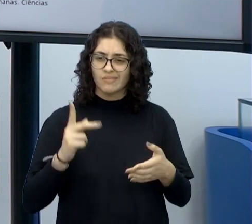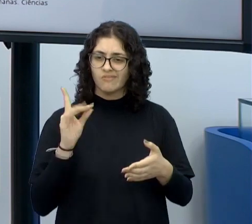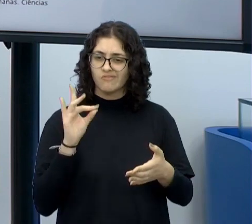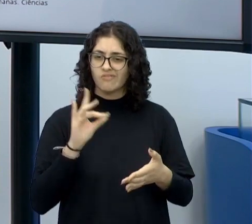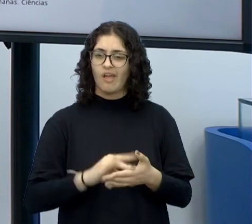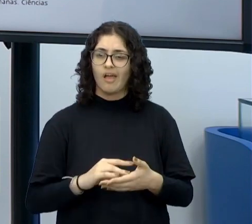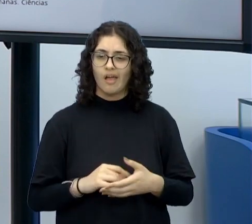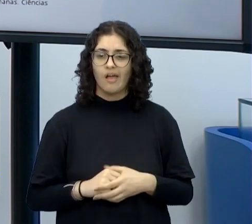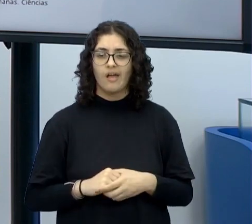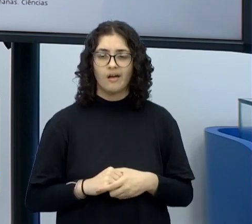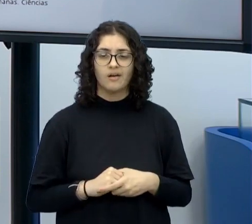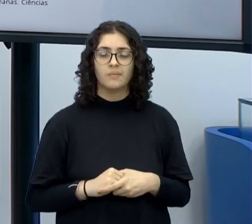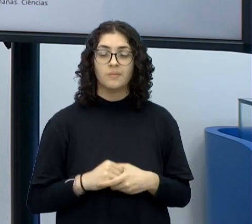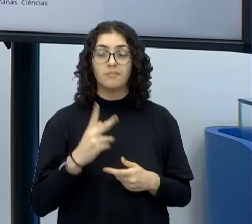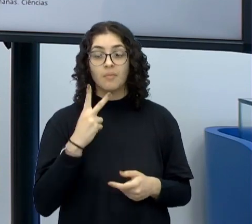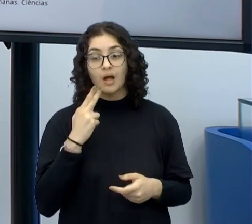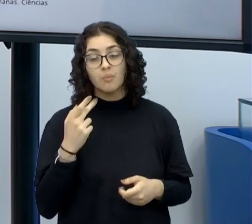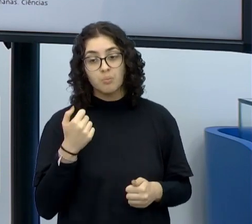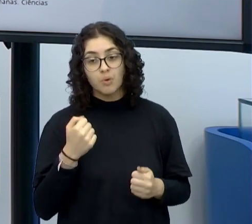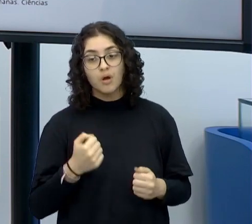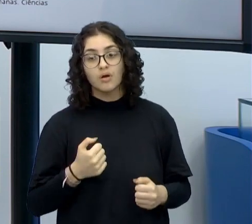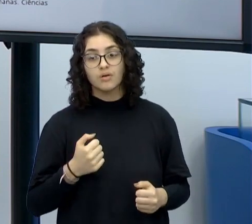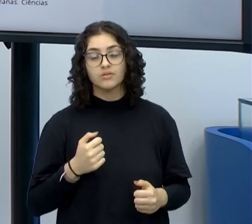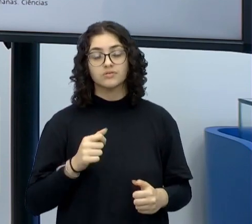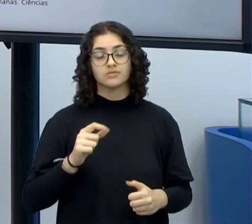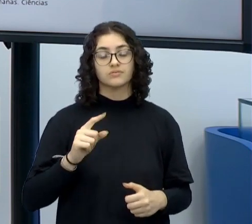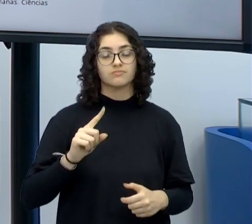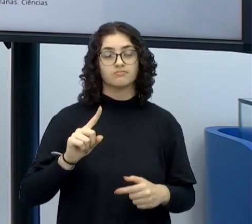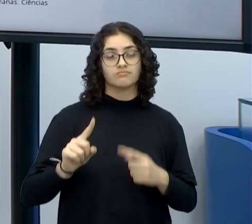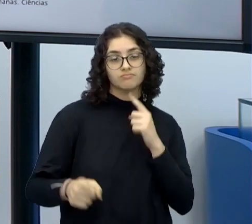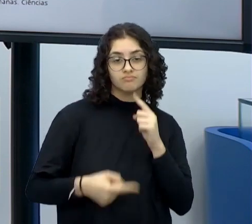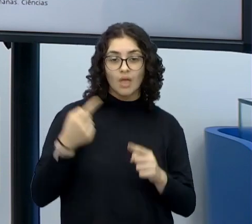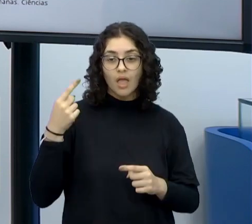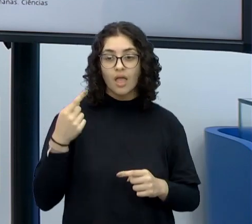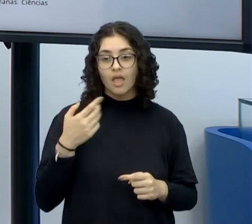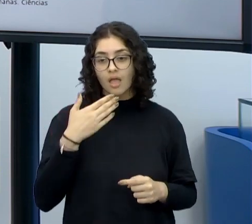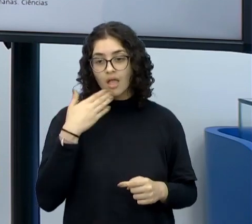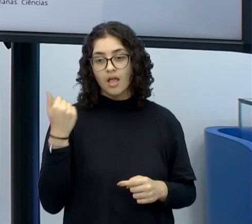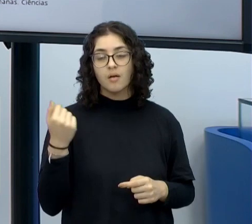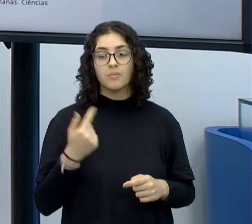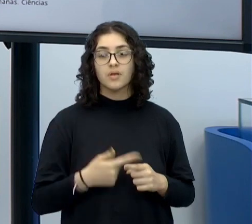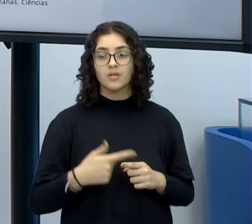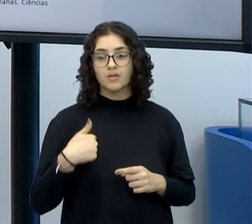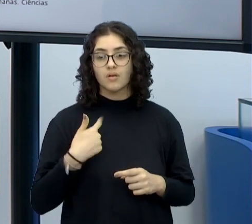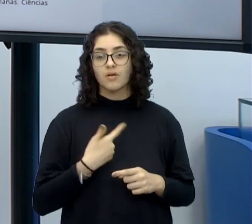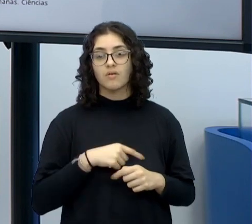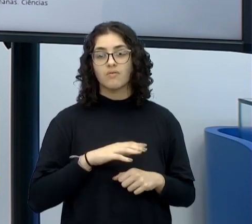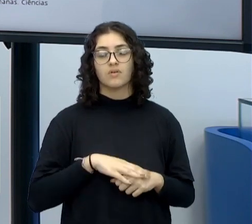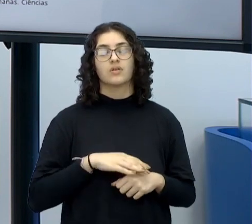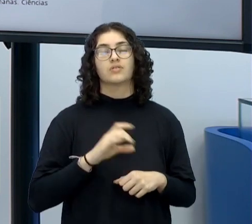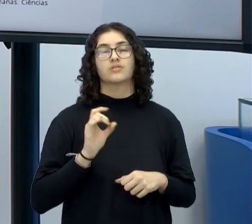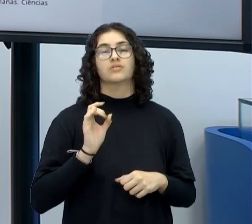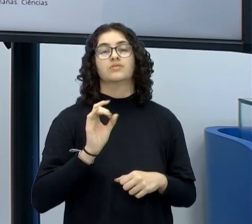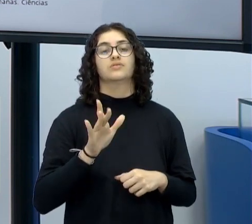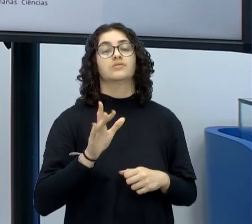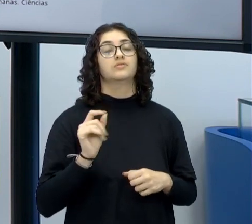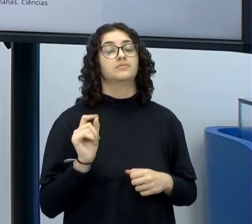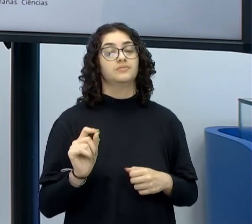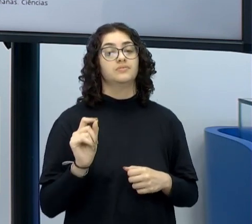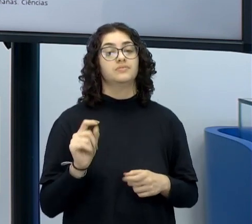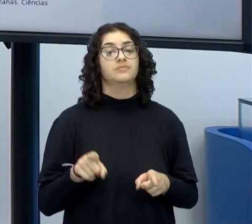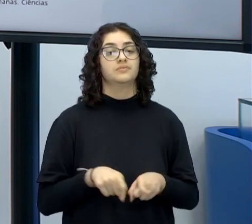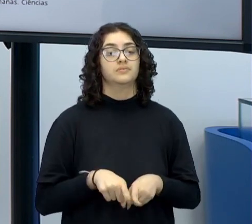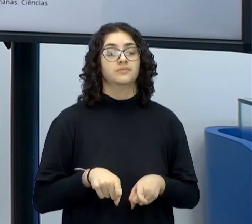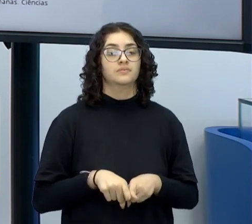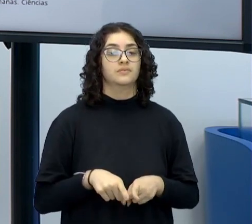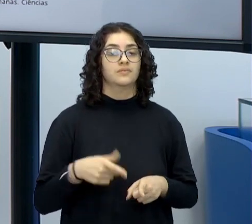eficaz, a situação melhoraria Sim. muito, porque nós estamos fazendo o que a nossa parte, não só de eleger, mas também a parte